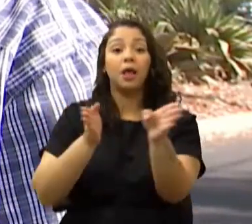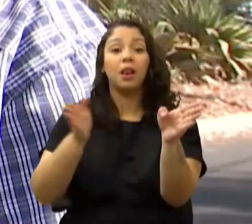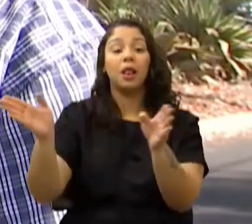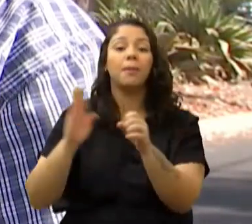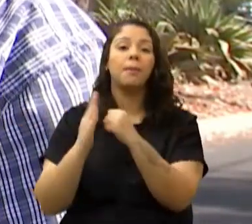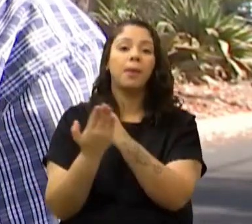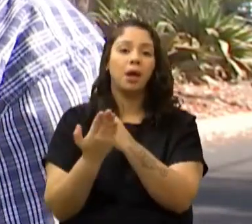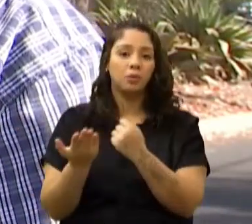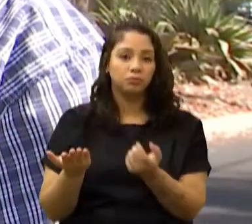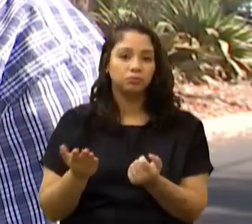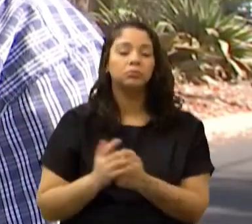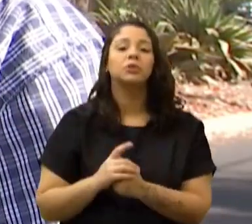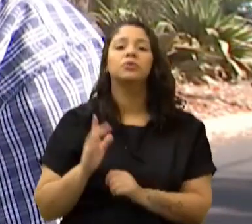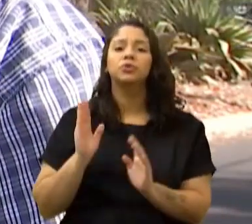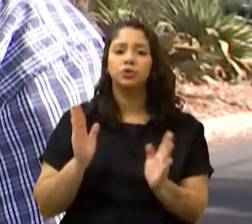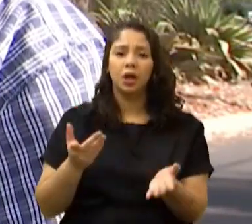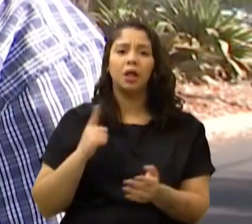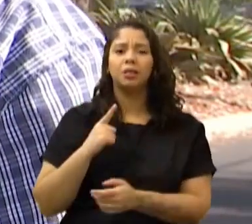então já foram feitas